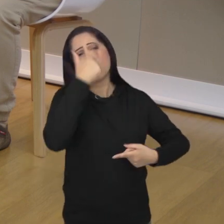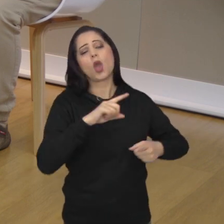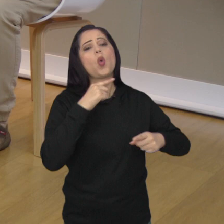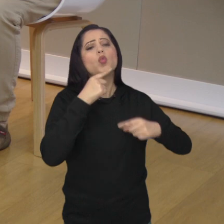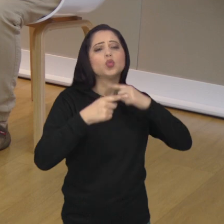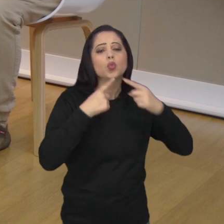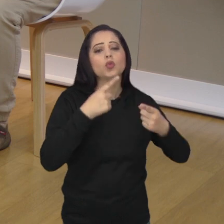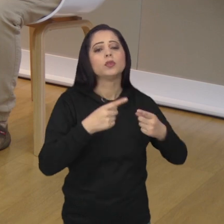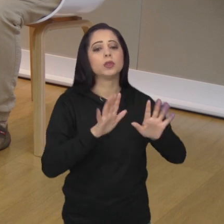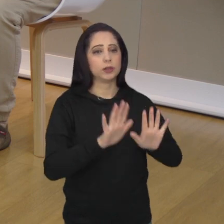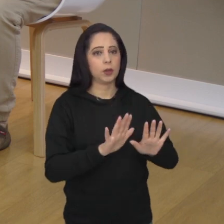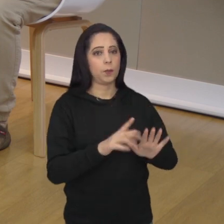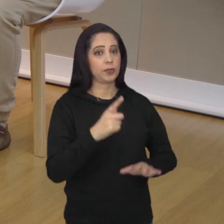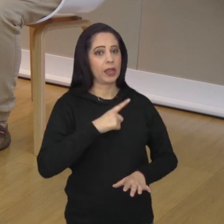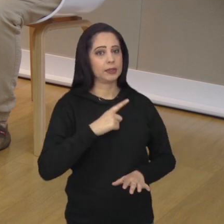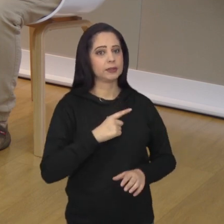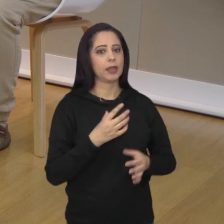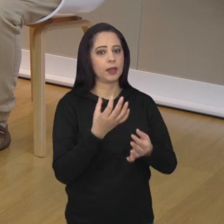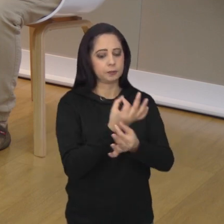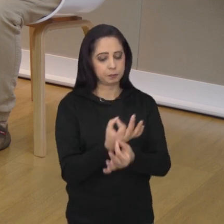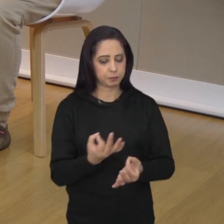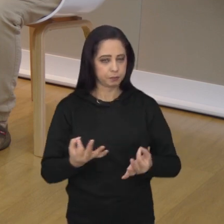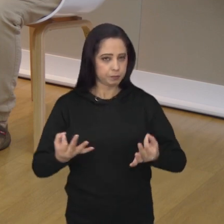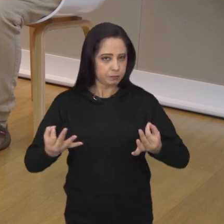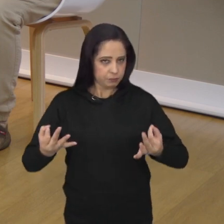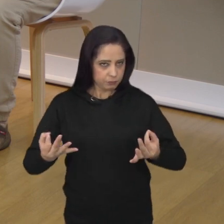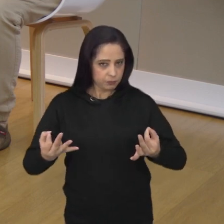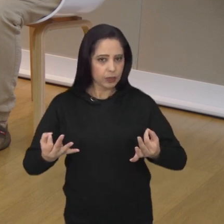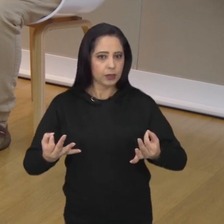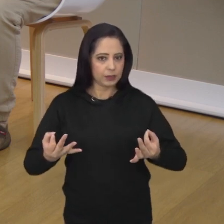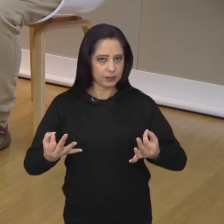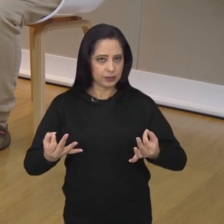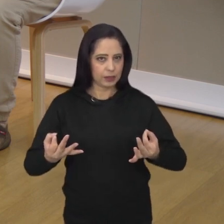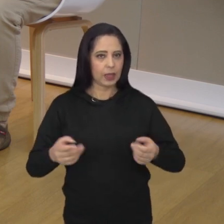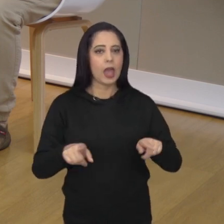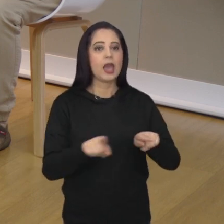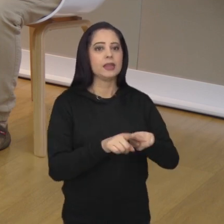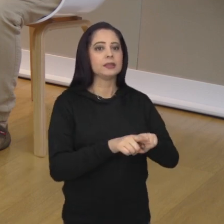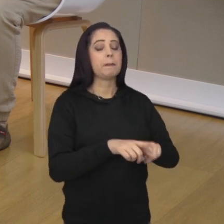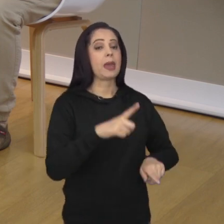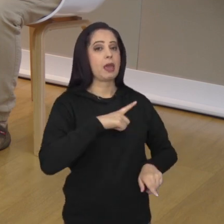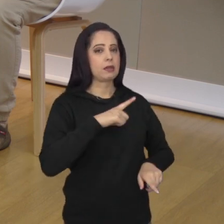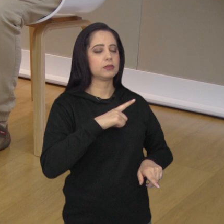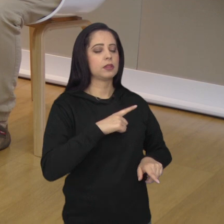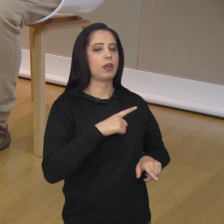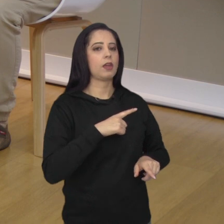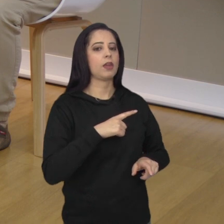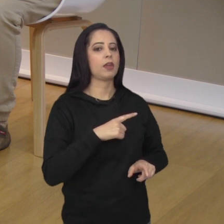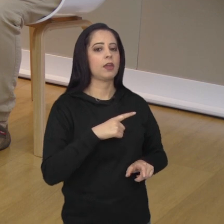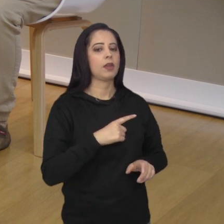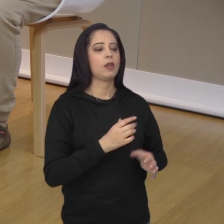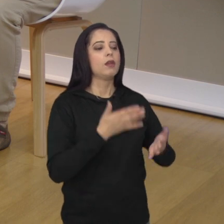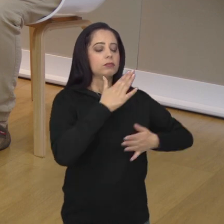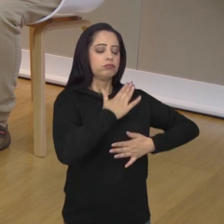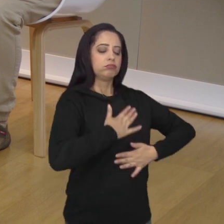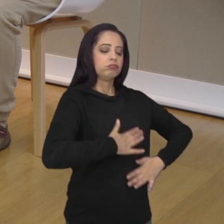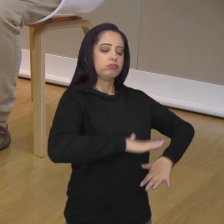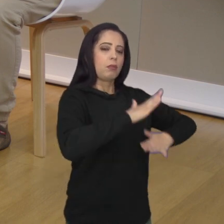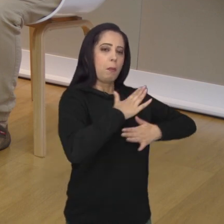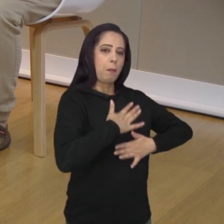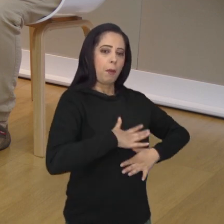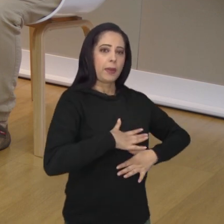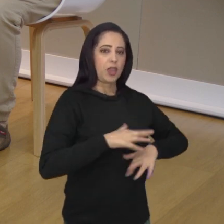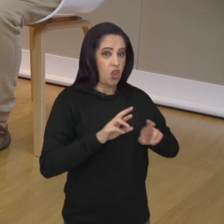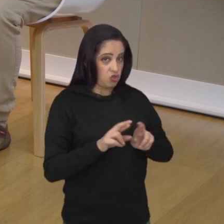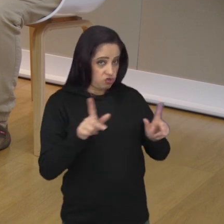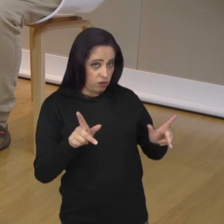dúvida, Claro. que é minha mesmo. Existe a meditação guiada. Aí você falou, não, a palavra certa não é meditação guiada. A palavra certa é